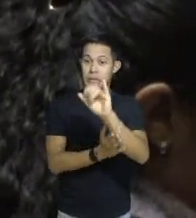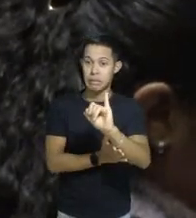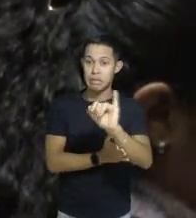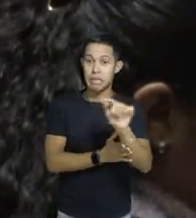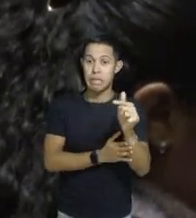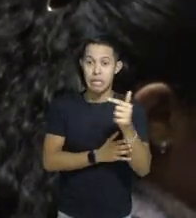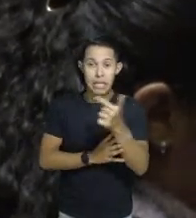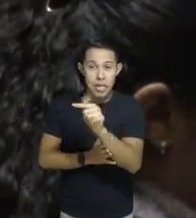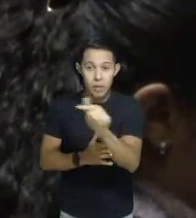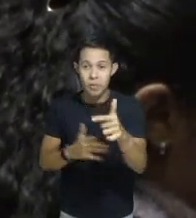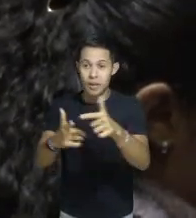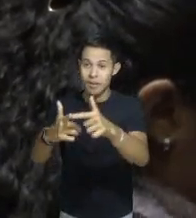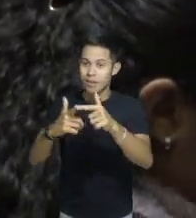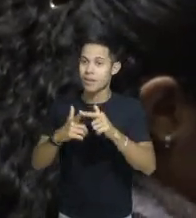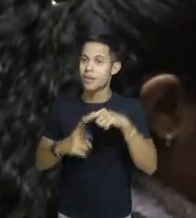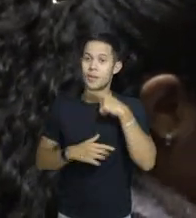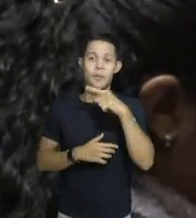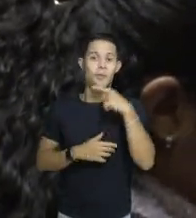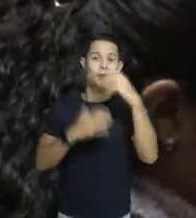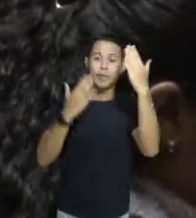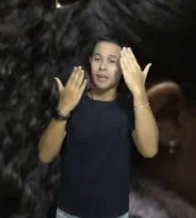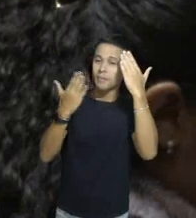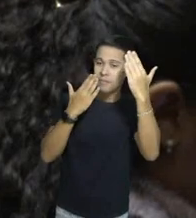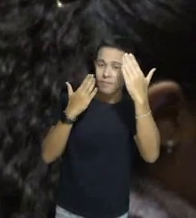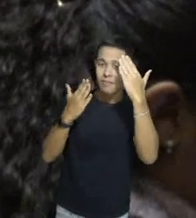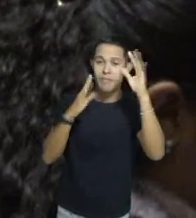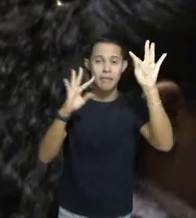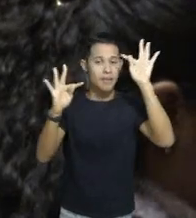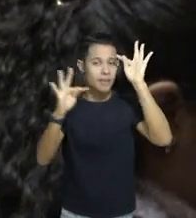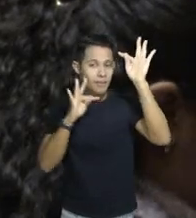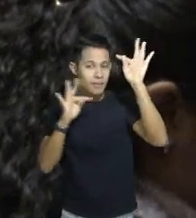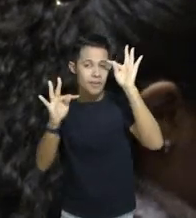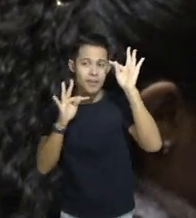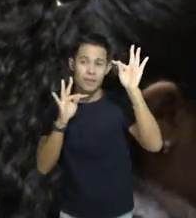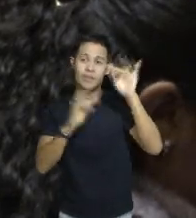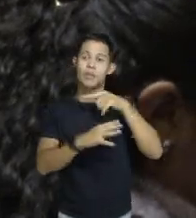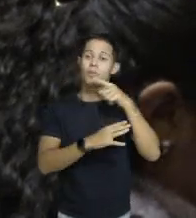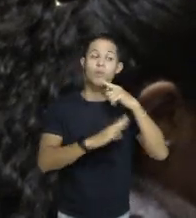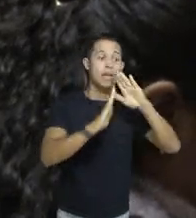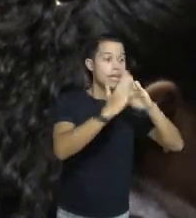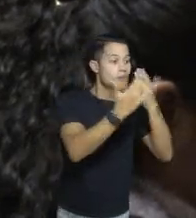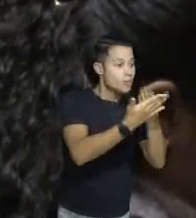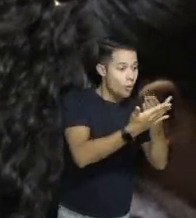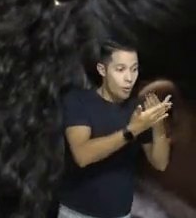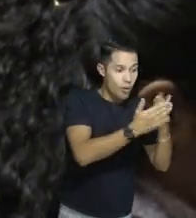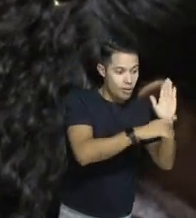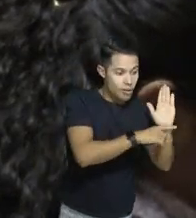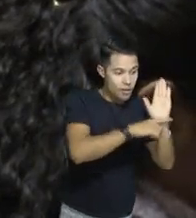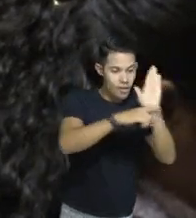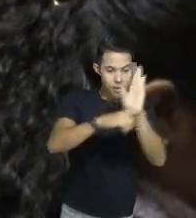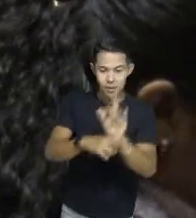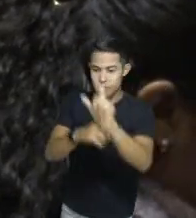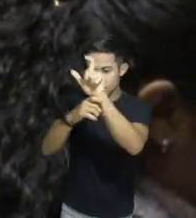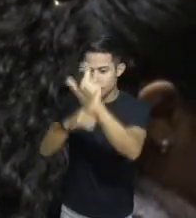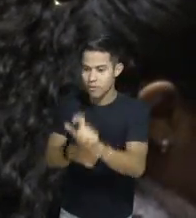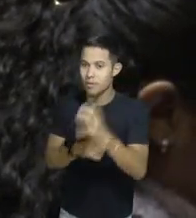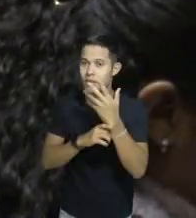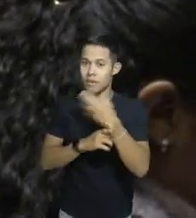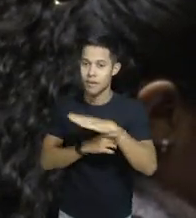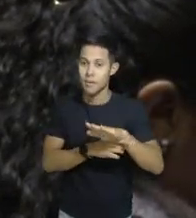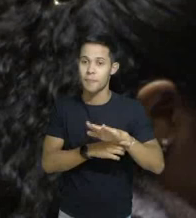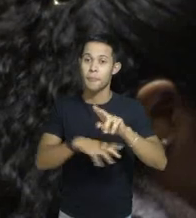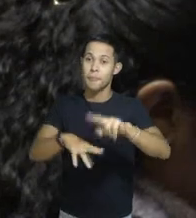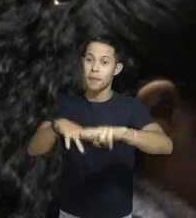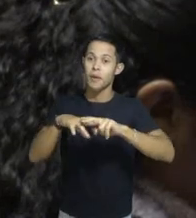não consegue um terapeuta, não consegue com que a escola olhe pela criança, infelizmente, né? O laudo te ajuda muito a saber o